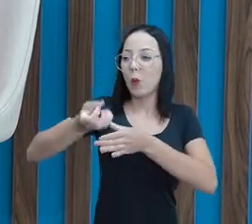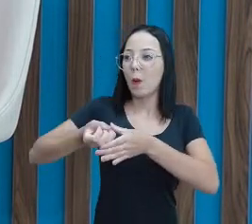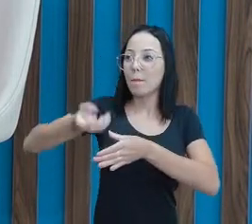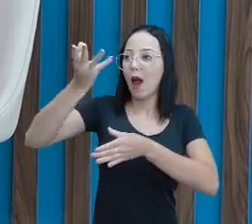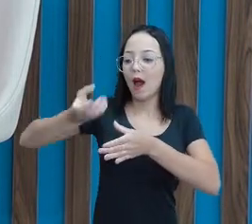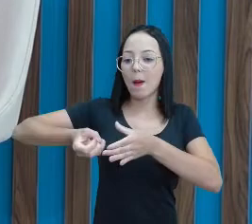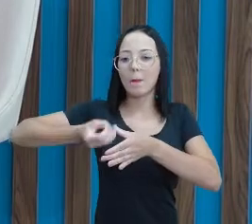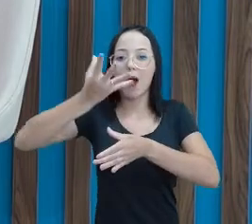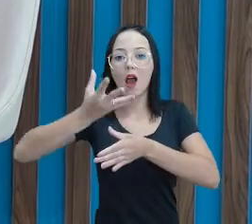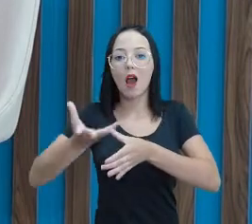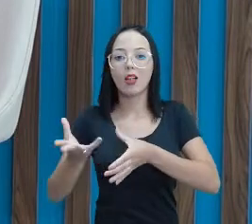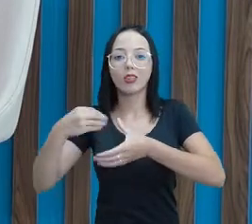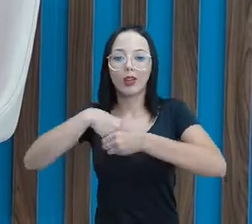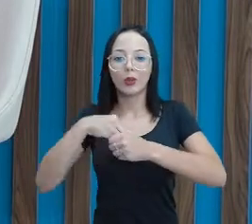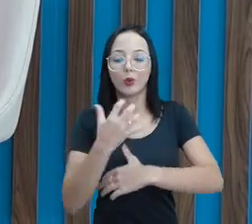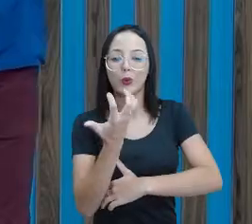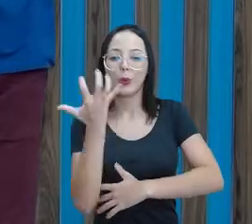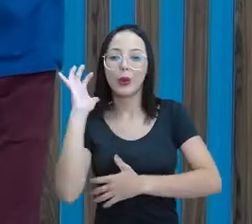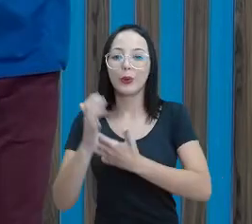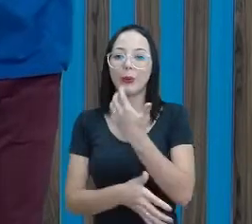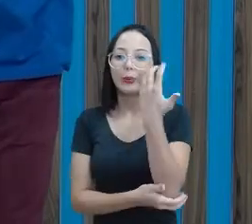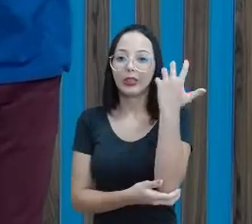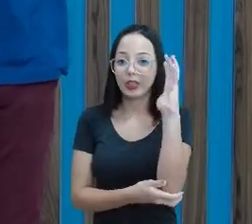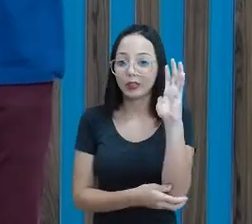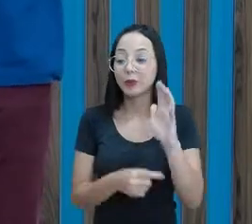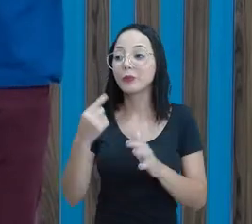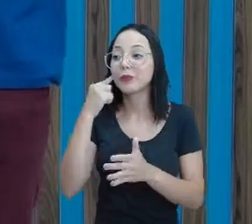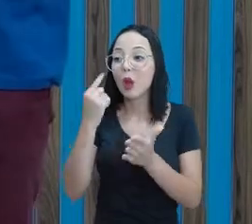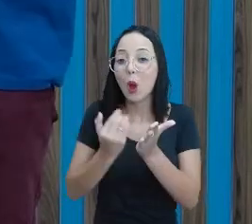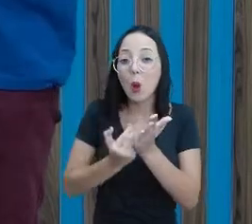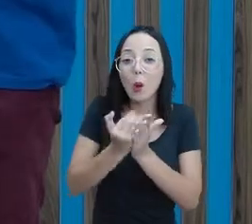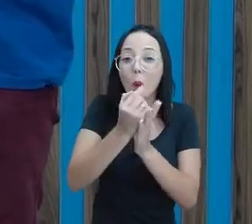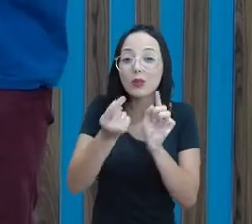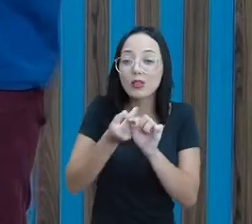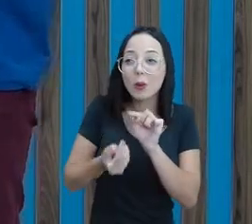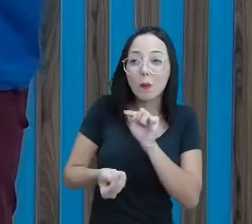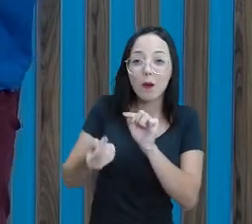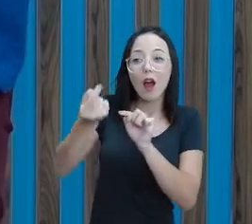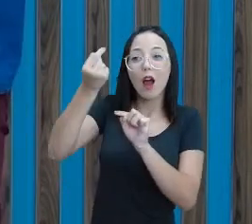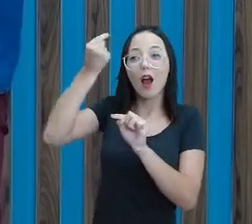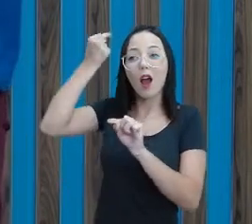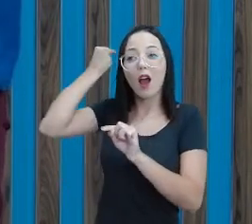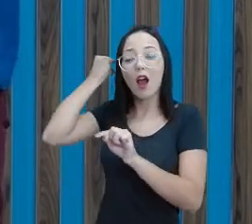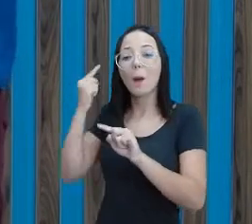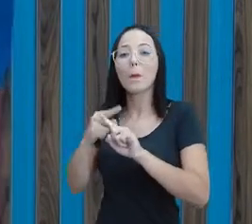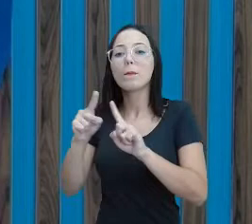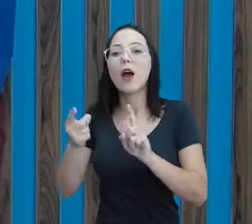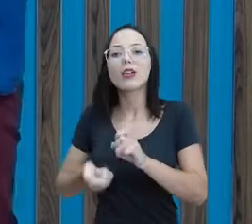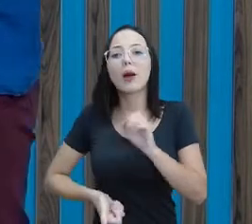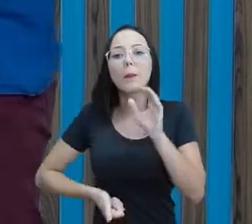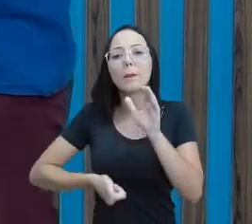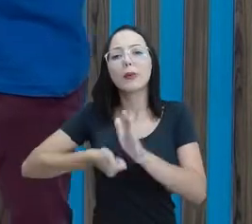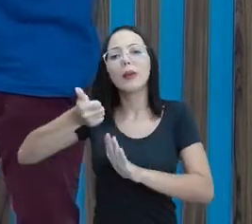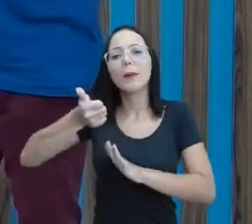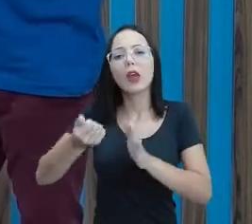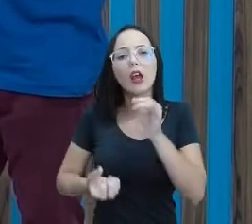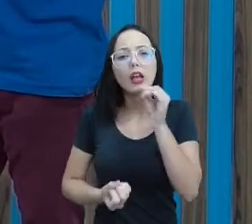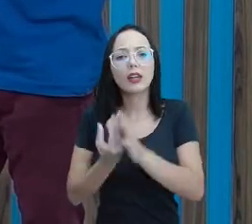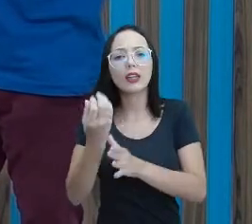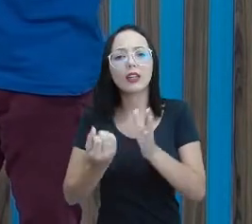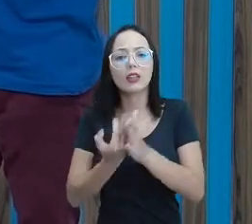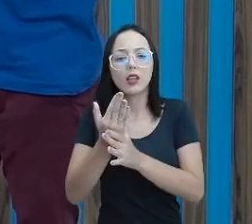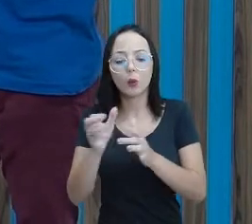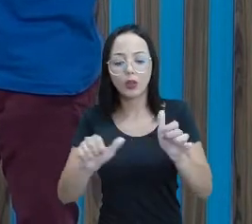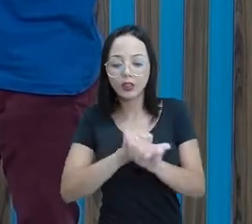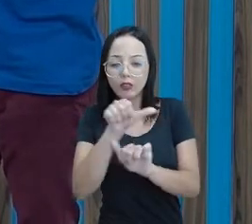do meio ambiente. Tá vendo tu que a coisa começou lá atrás. Mas as primeiras invenções que transformaram o cenário